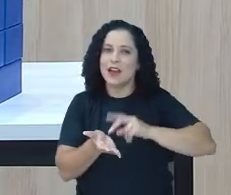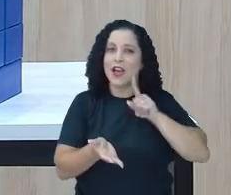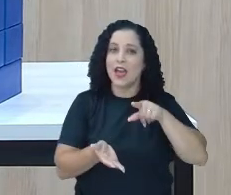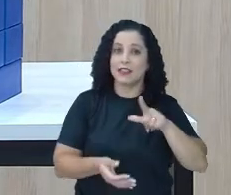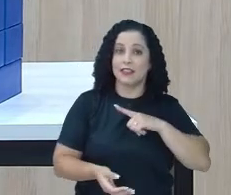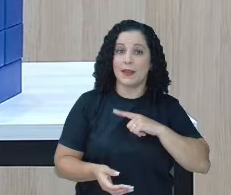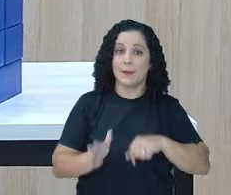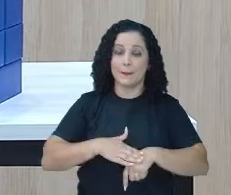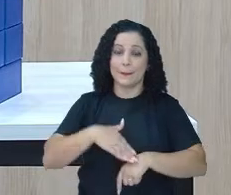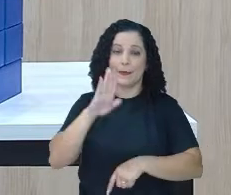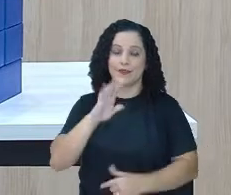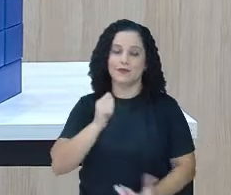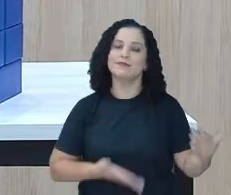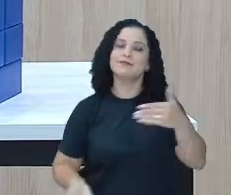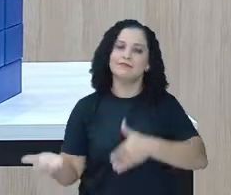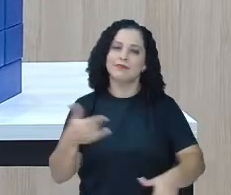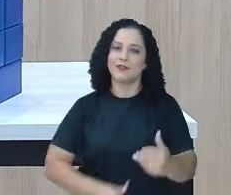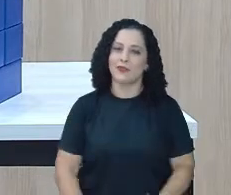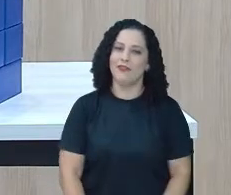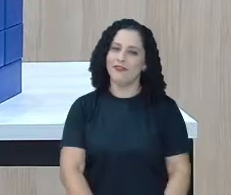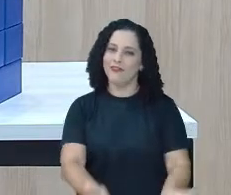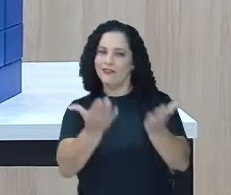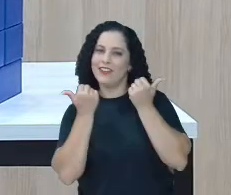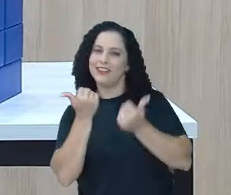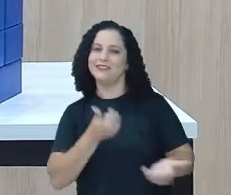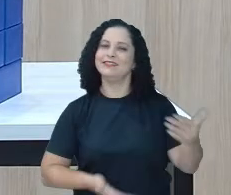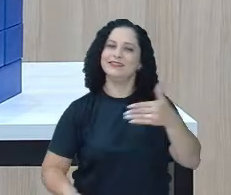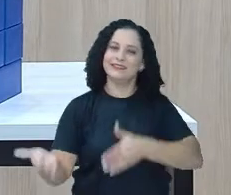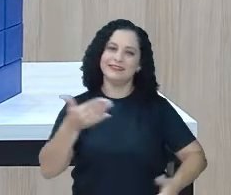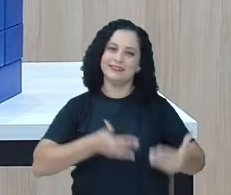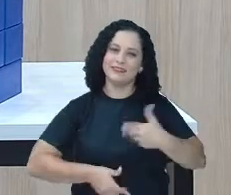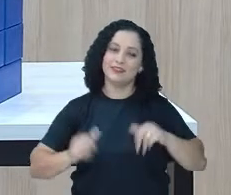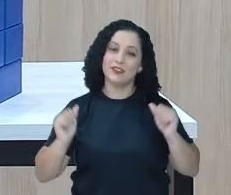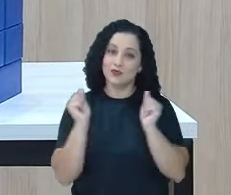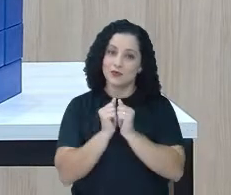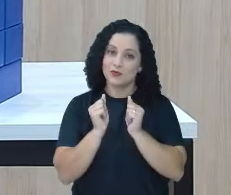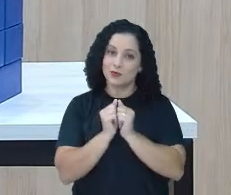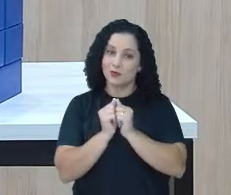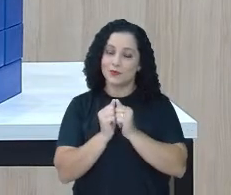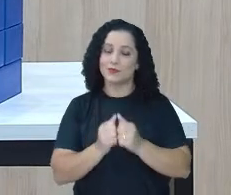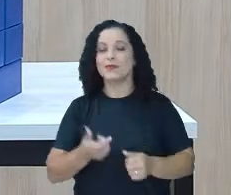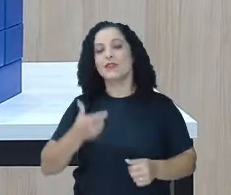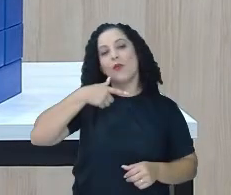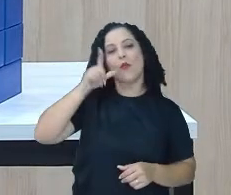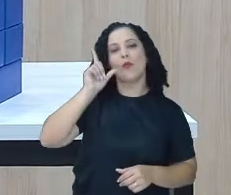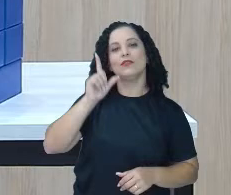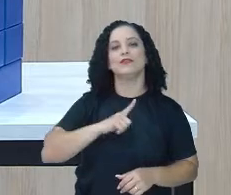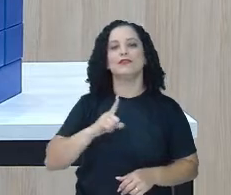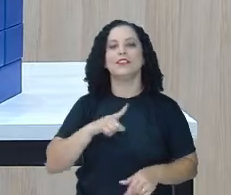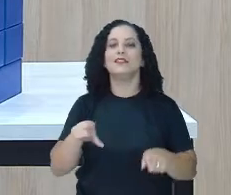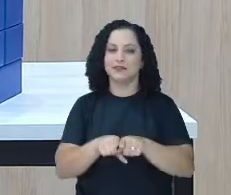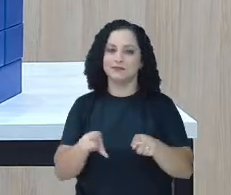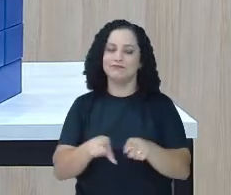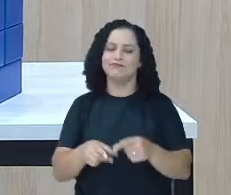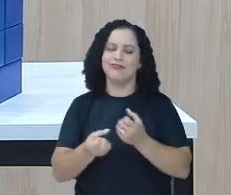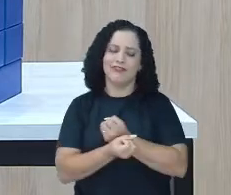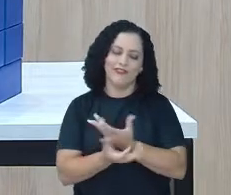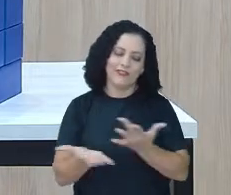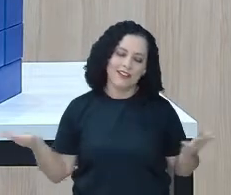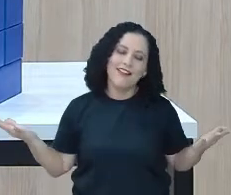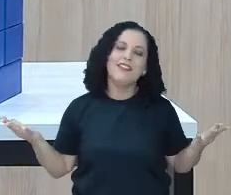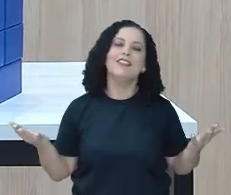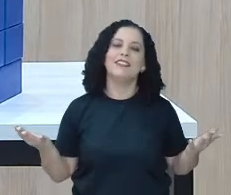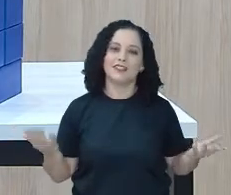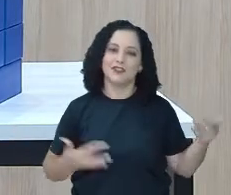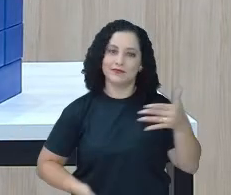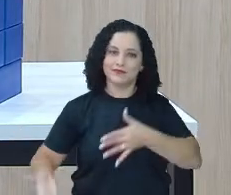mais participação. Então, vem para cá participar da aula junto com a gente. E ontem já teve bastante interatividade com a resposta do desafio.